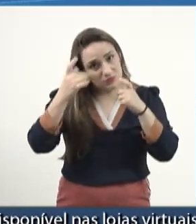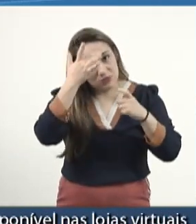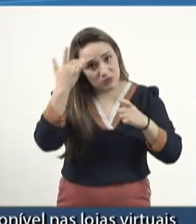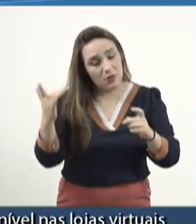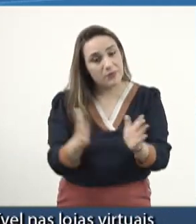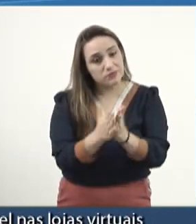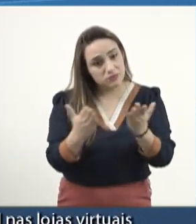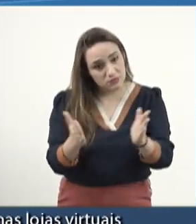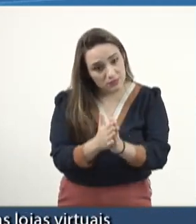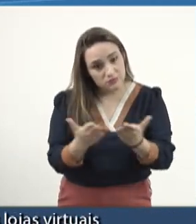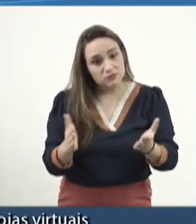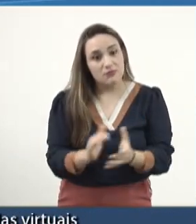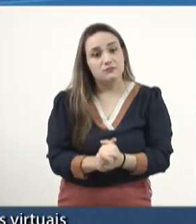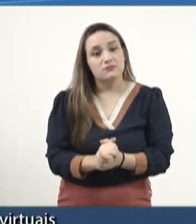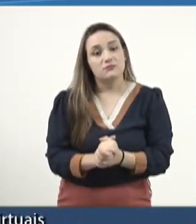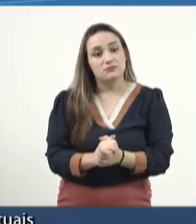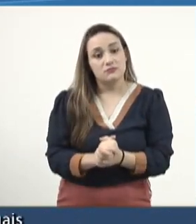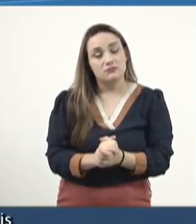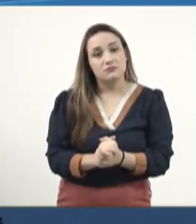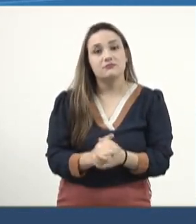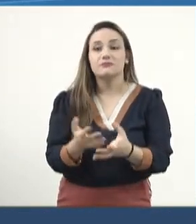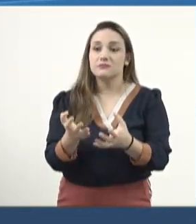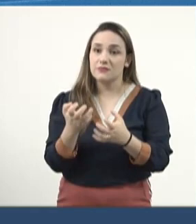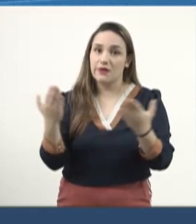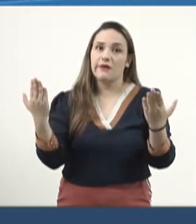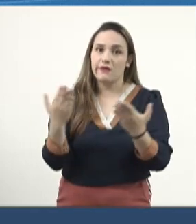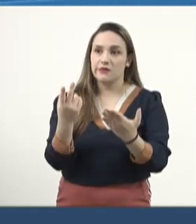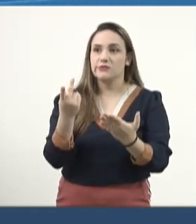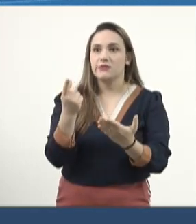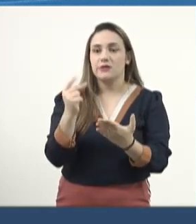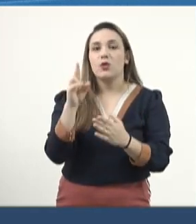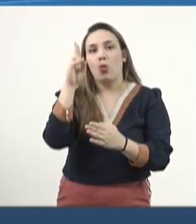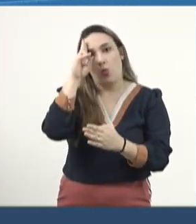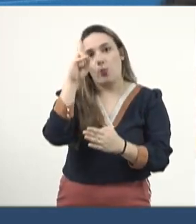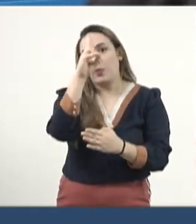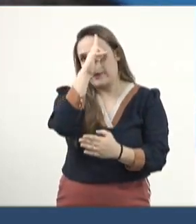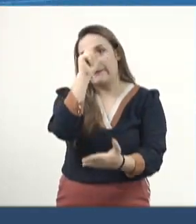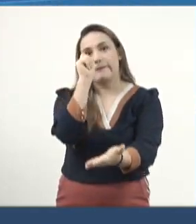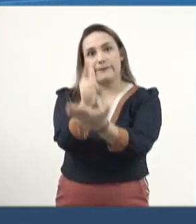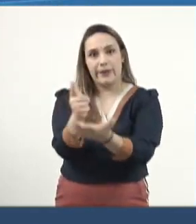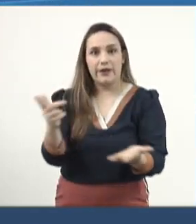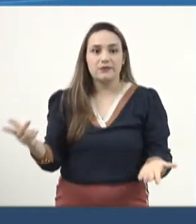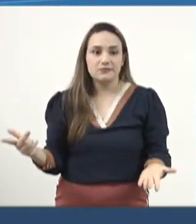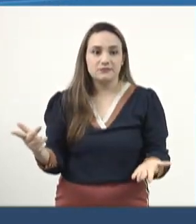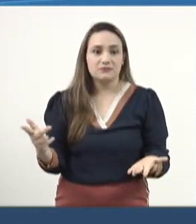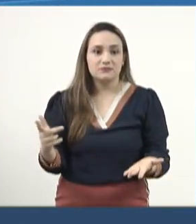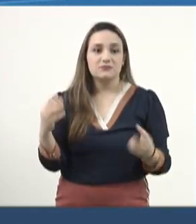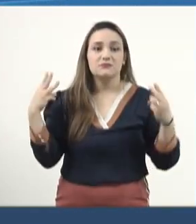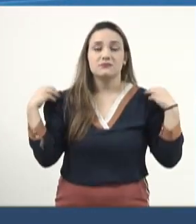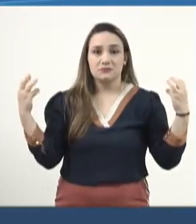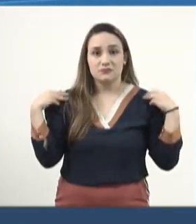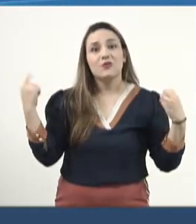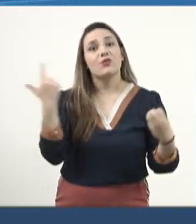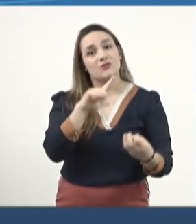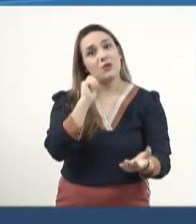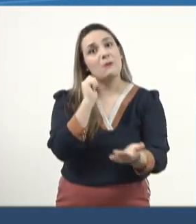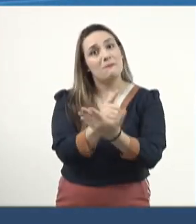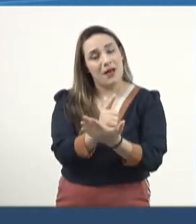pobres, está querendo aí taxar o Uber, né? O motorista de aplicativo que conseguiu colocar comida na